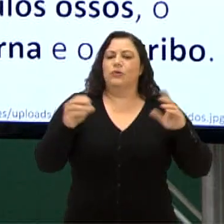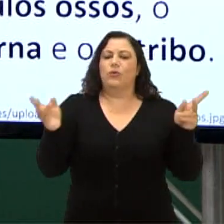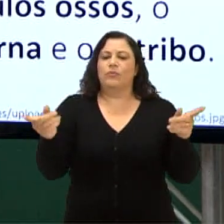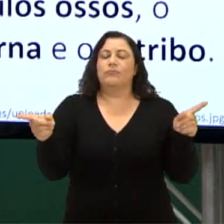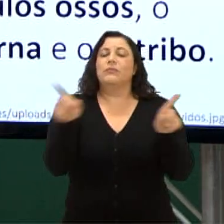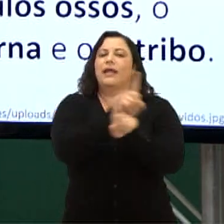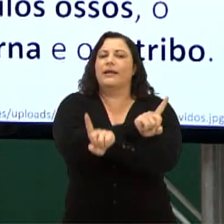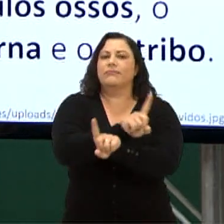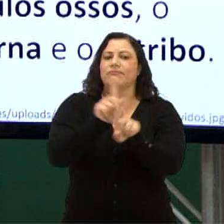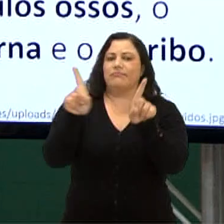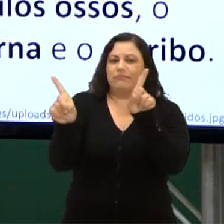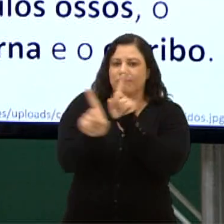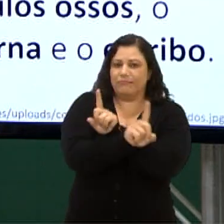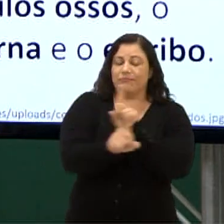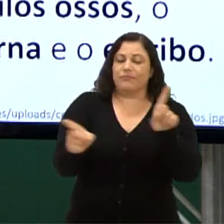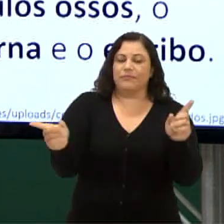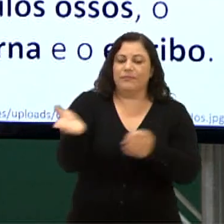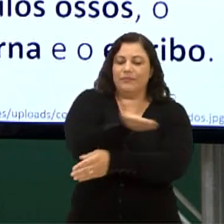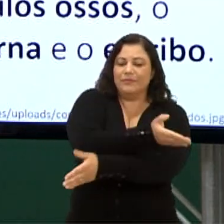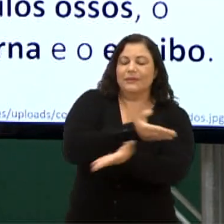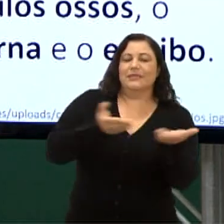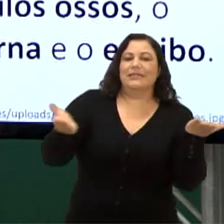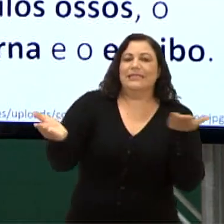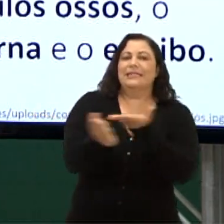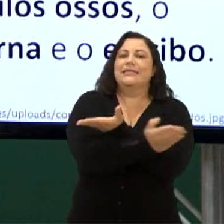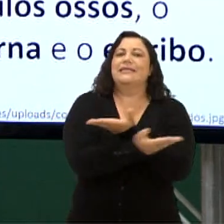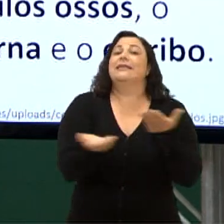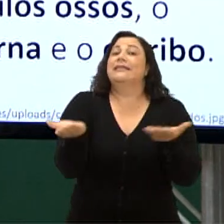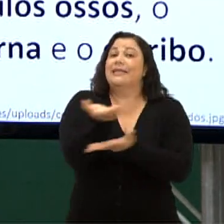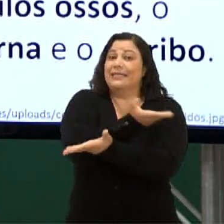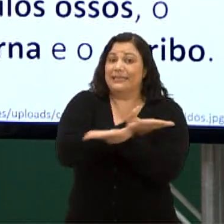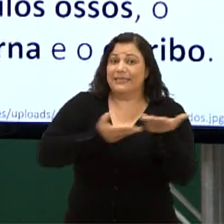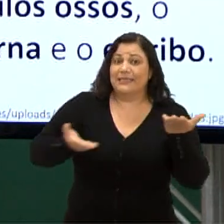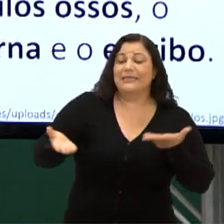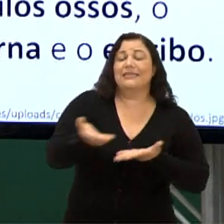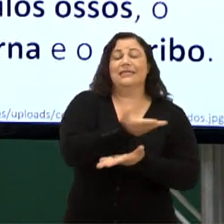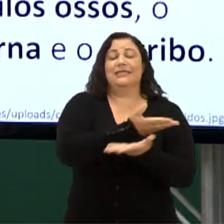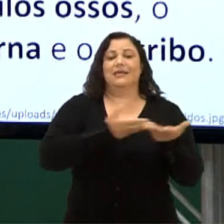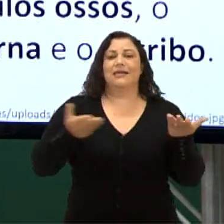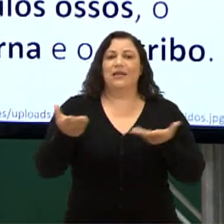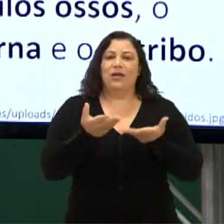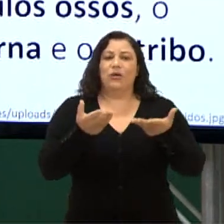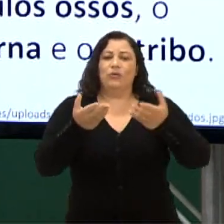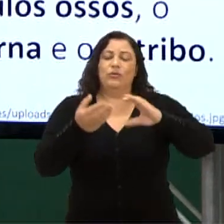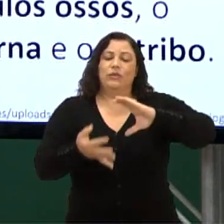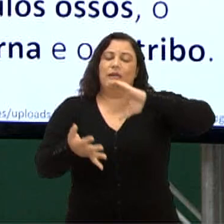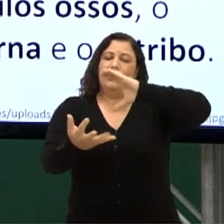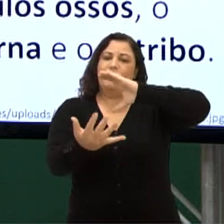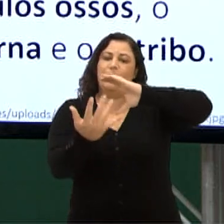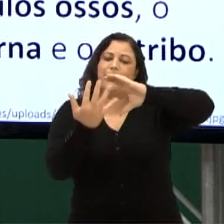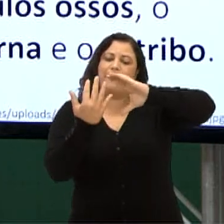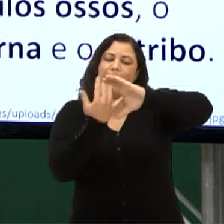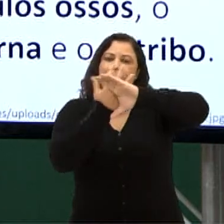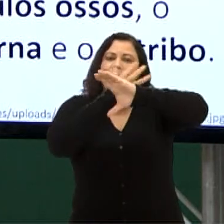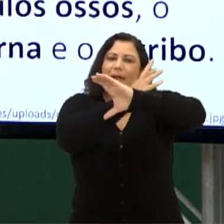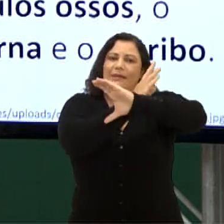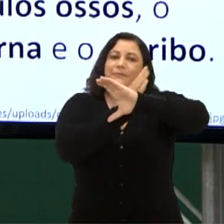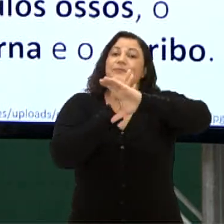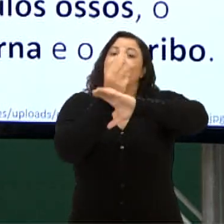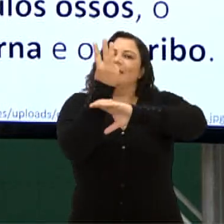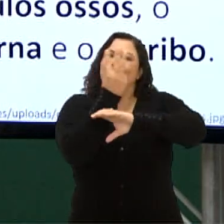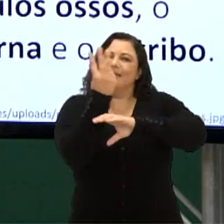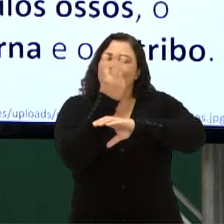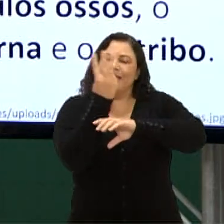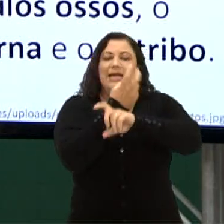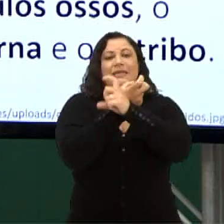média? É com ela que começa essa vibração. E lá, do lado dessa membrana timpânica, nós temos 3 ossinhos,